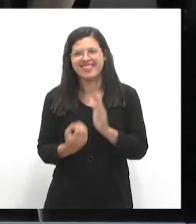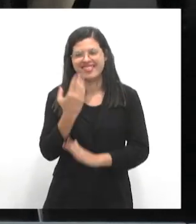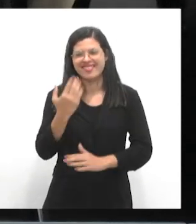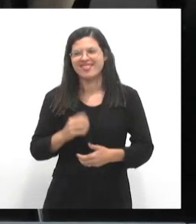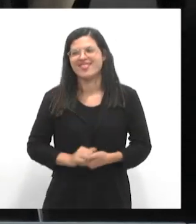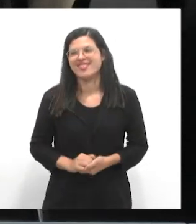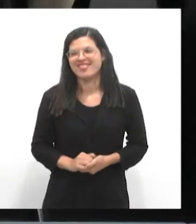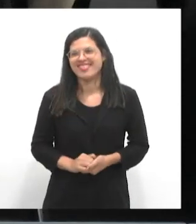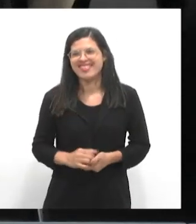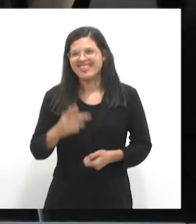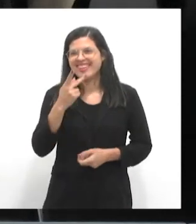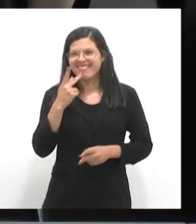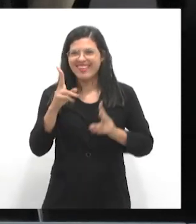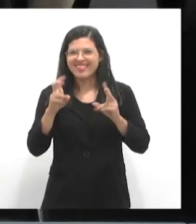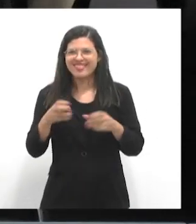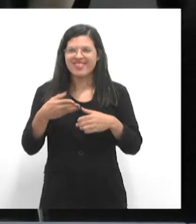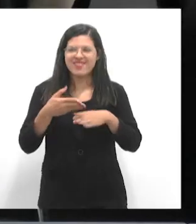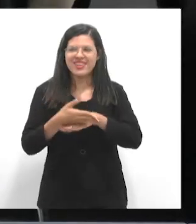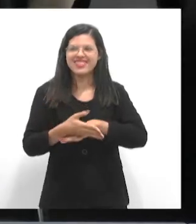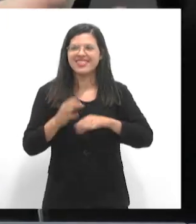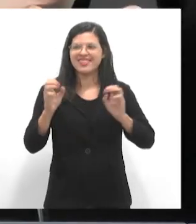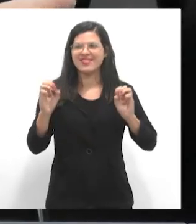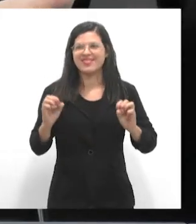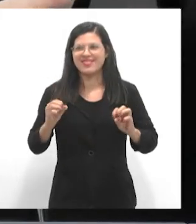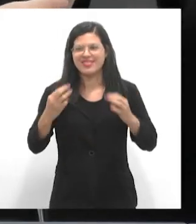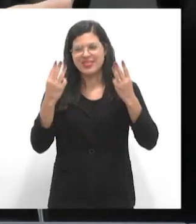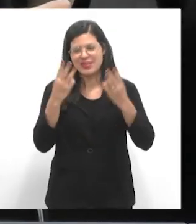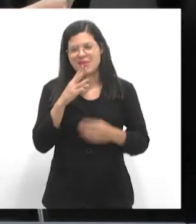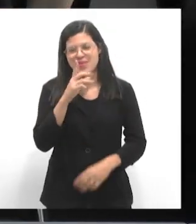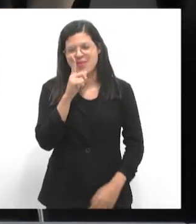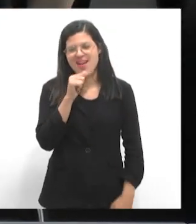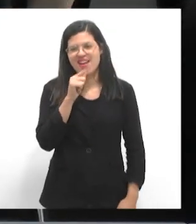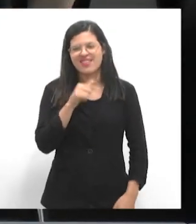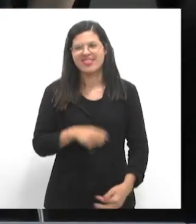que trata de entrar nos shows com água.